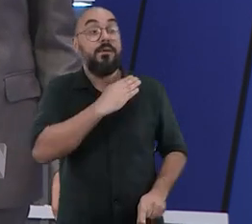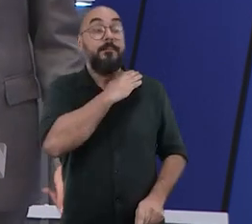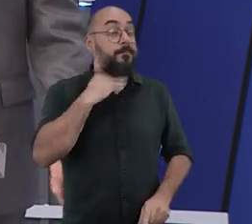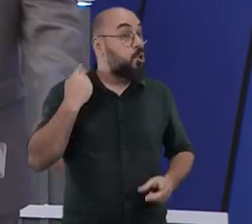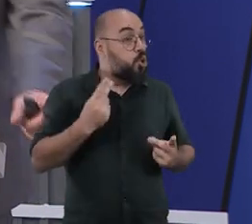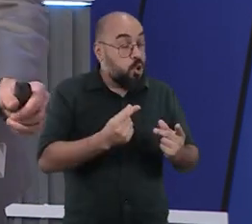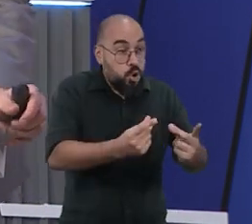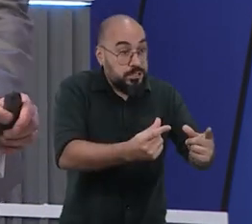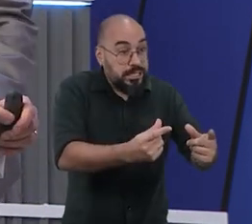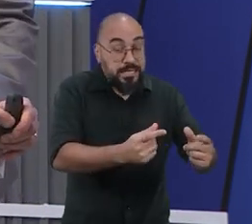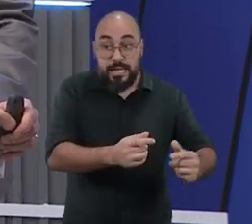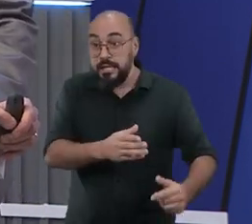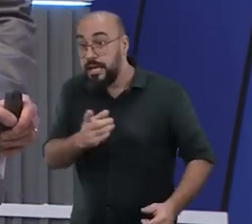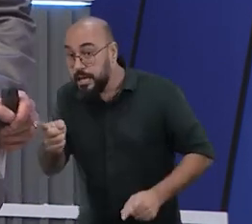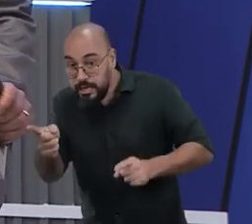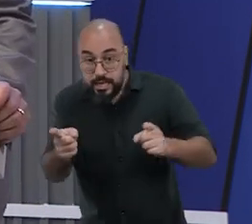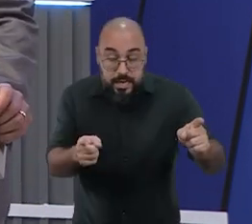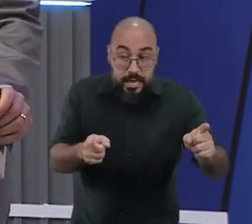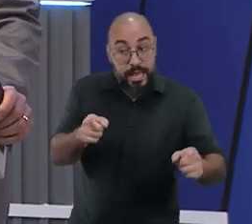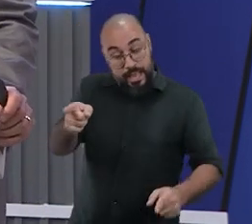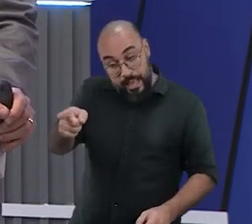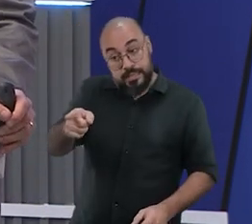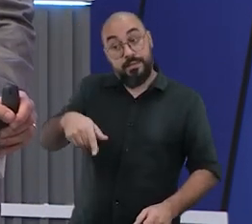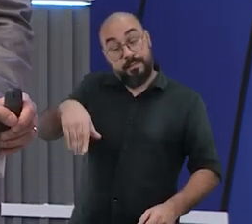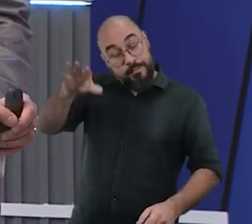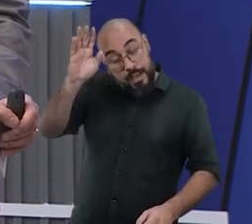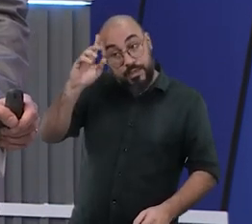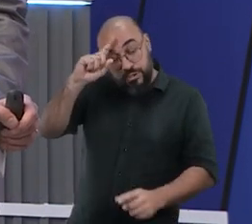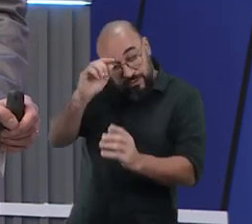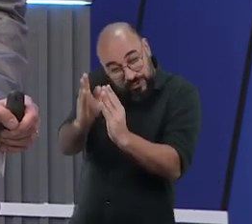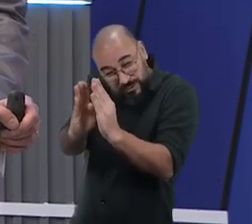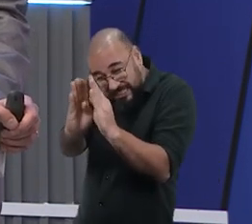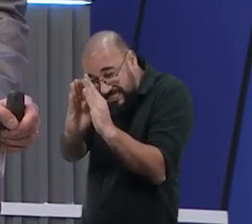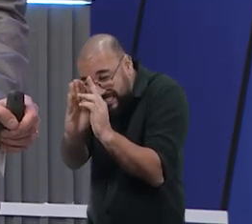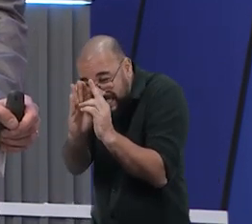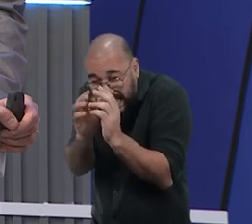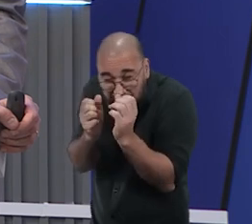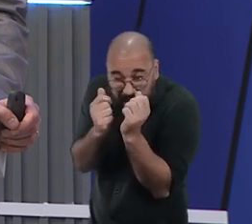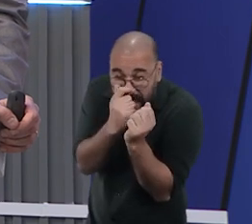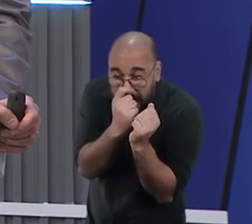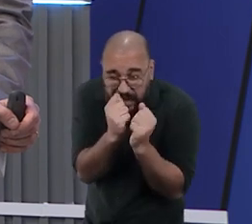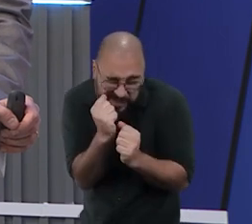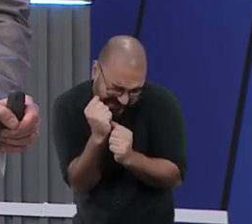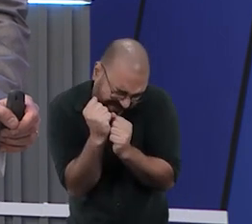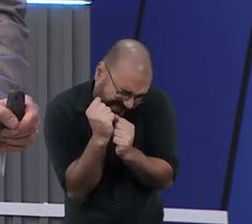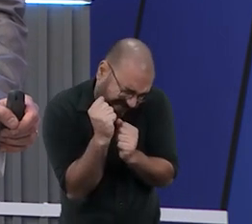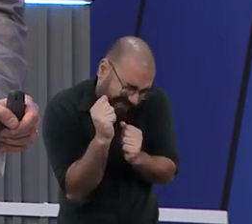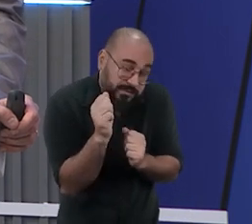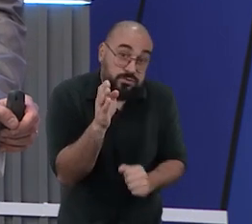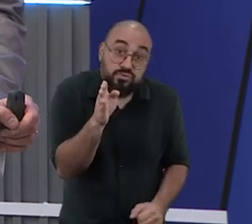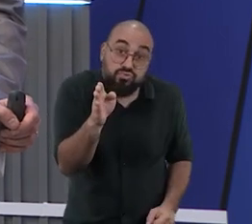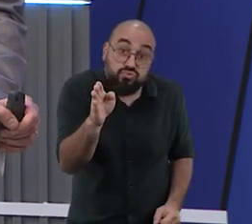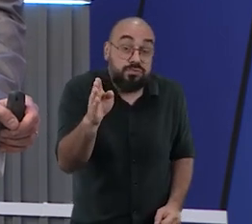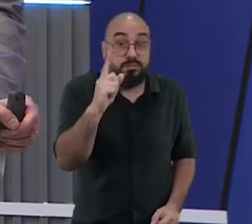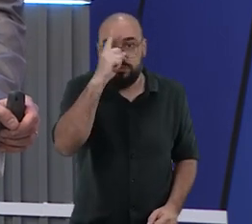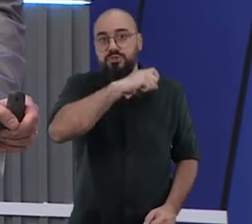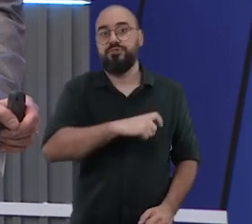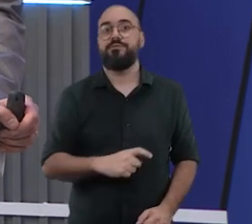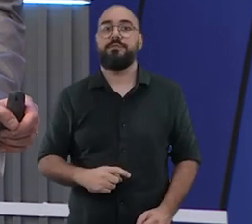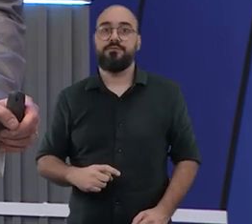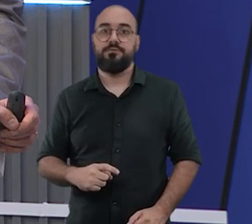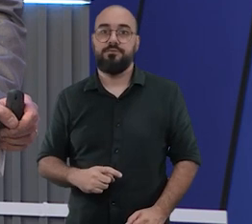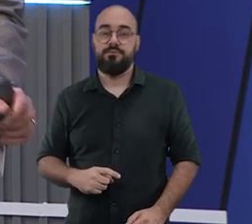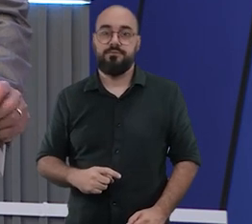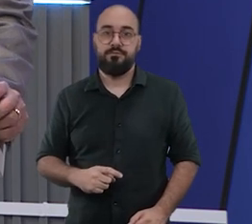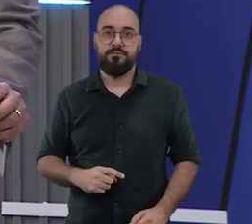Jesus não está aqui enganando ninguém. Ele está sendo bem claro. E eu, como pregador da palavra de